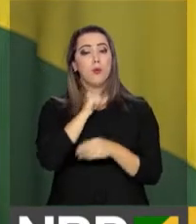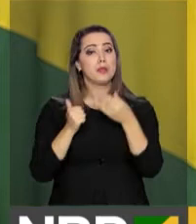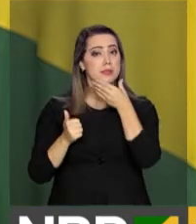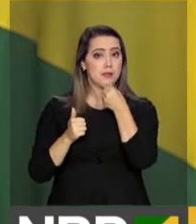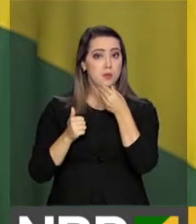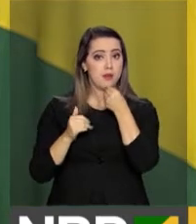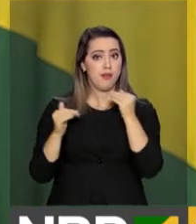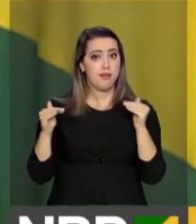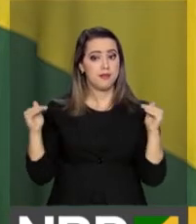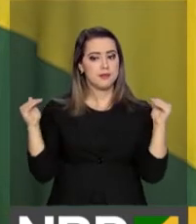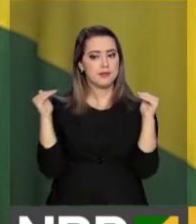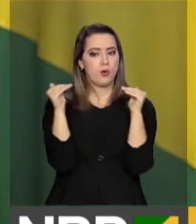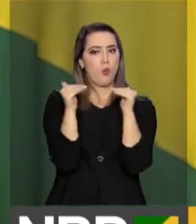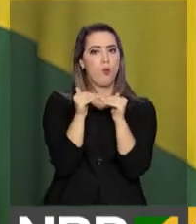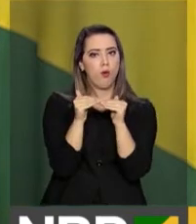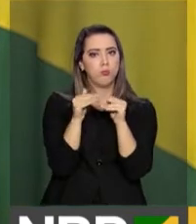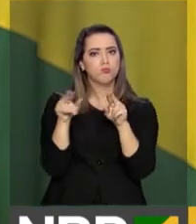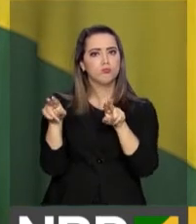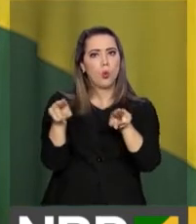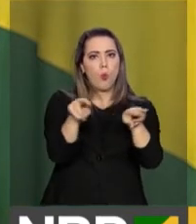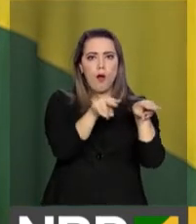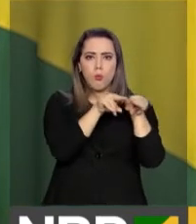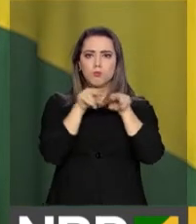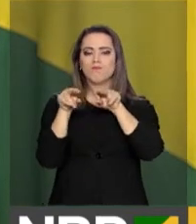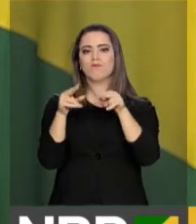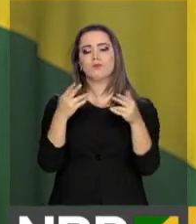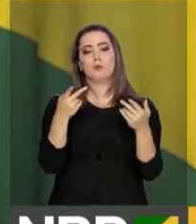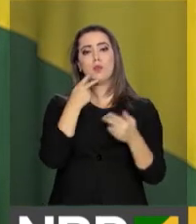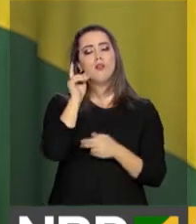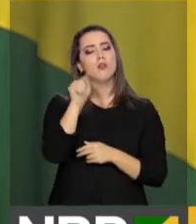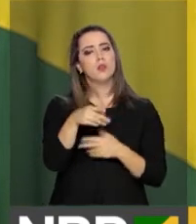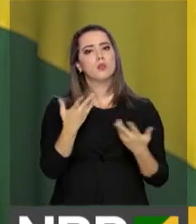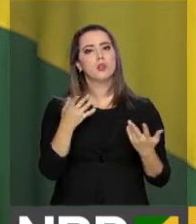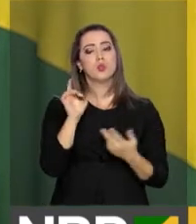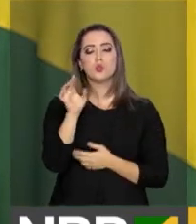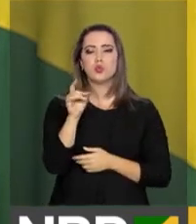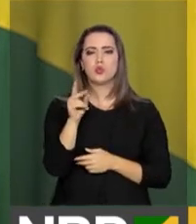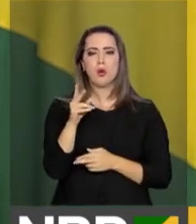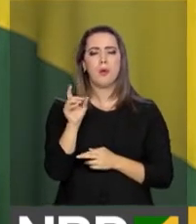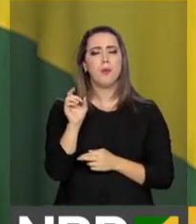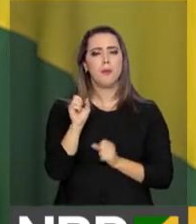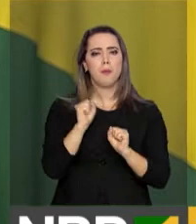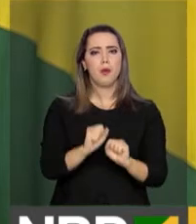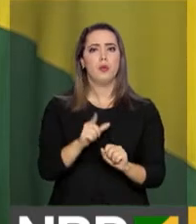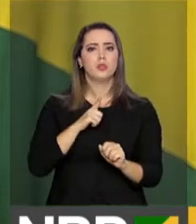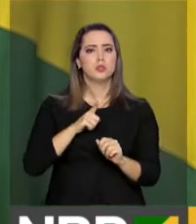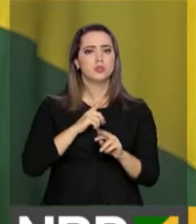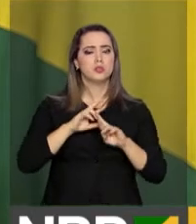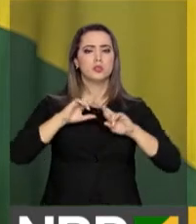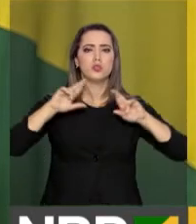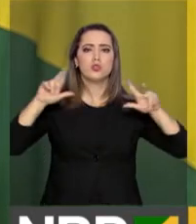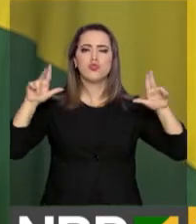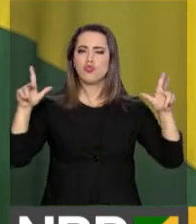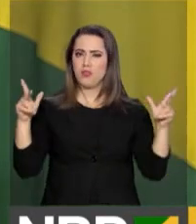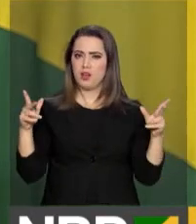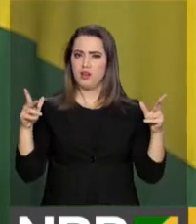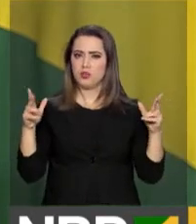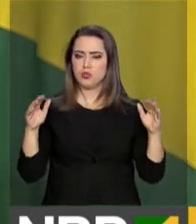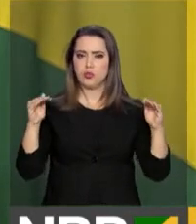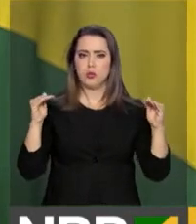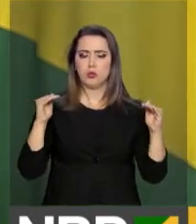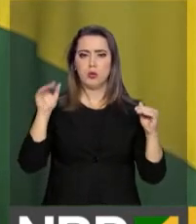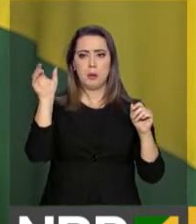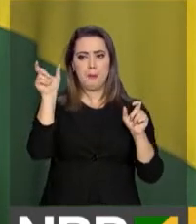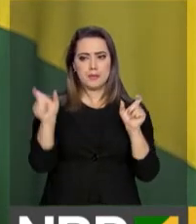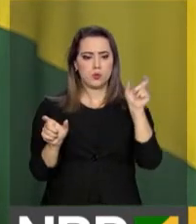deveres ele está a soberania popular está a dizer só pode existir uma desigualação uma